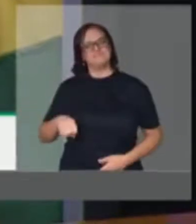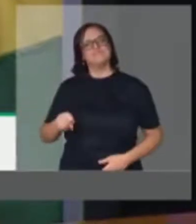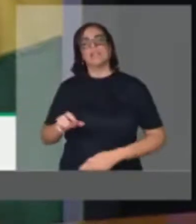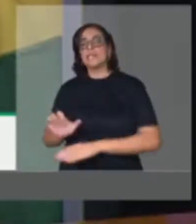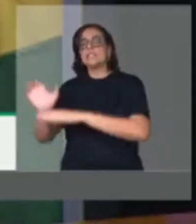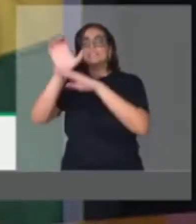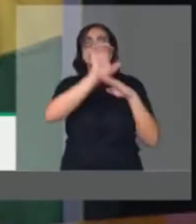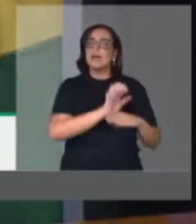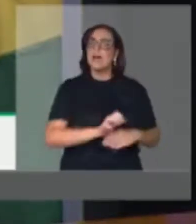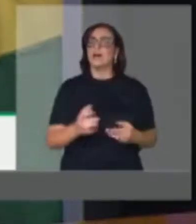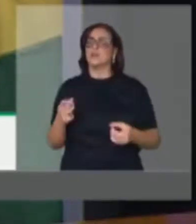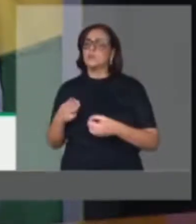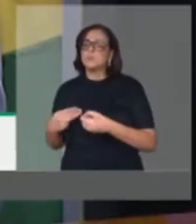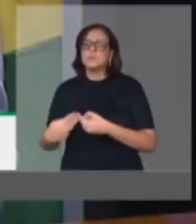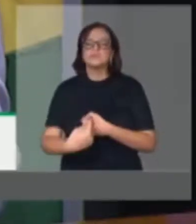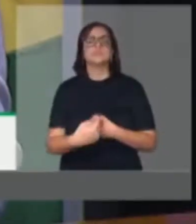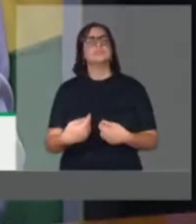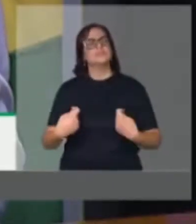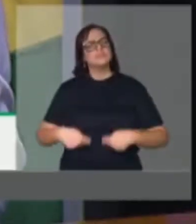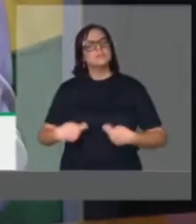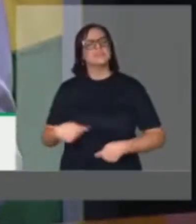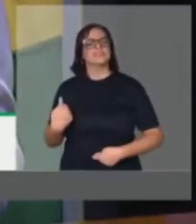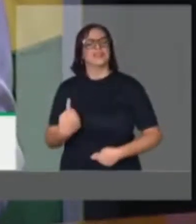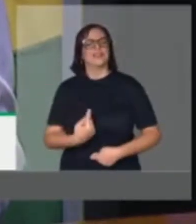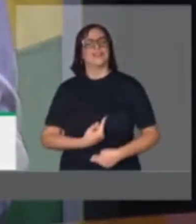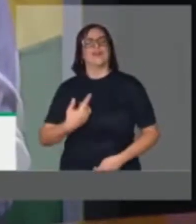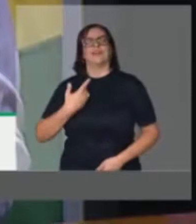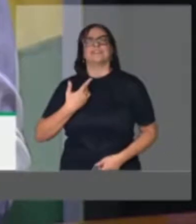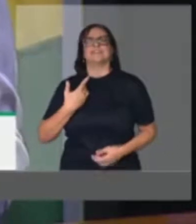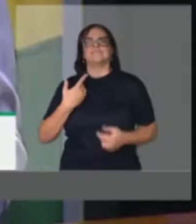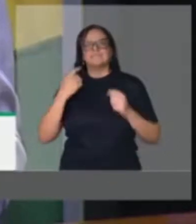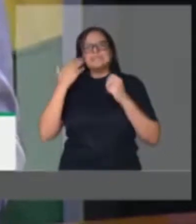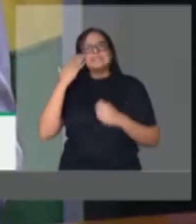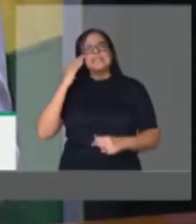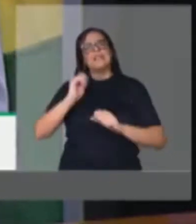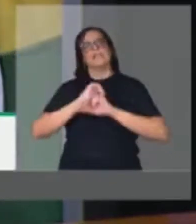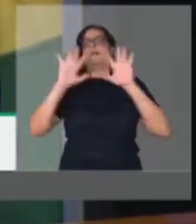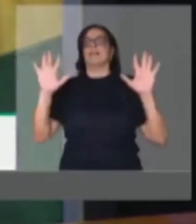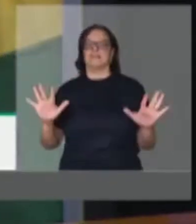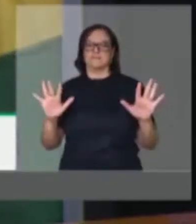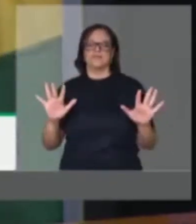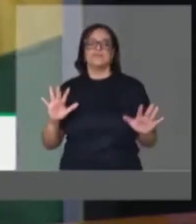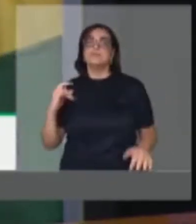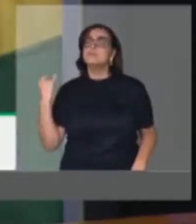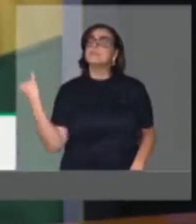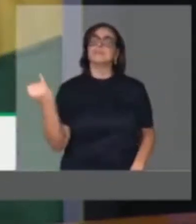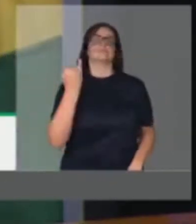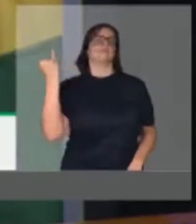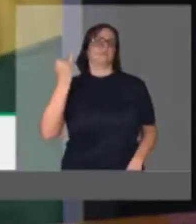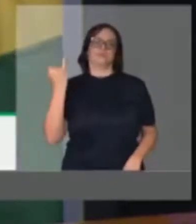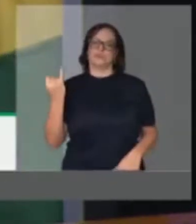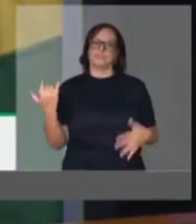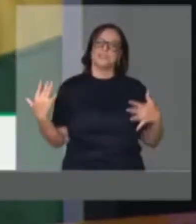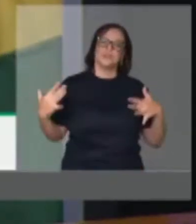cada um de nós possamos ea cada dia a gente compreenda mais a importância da inclusão da pessoa com